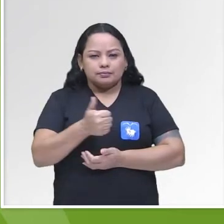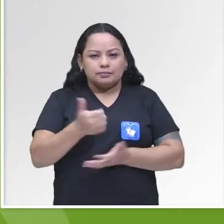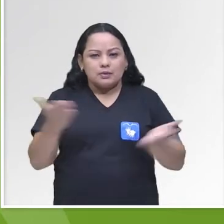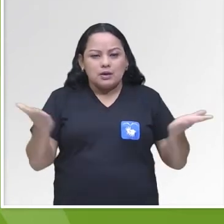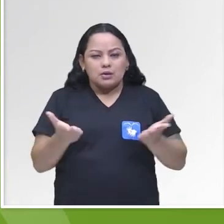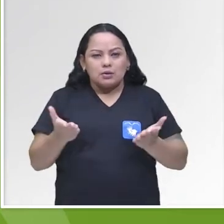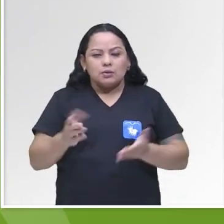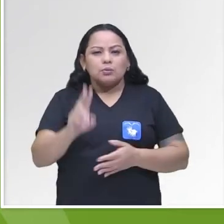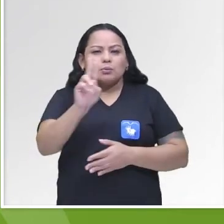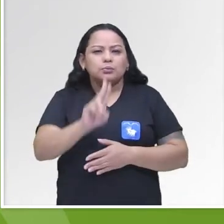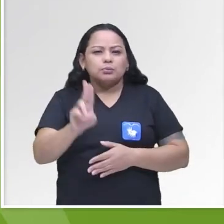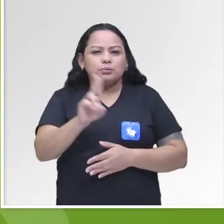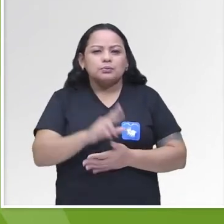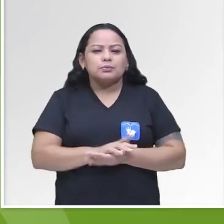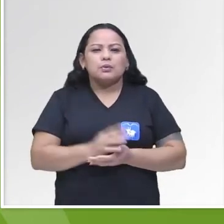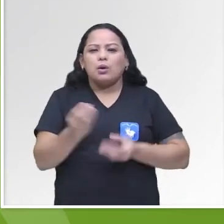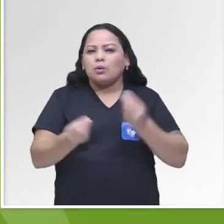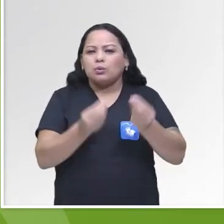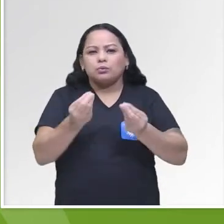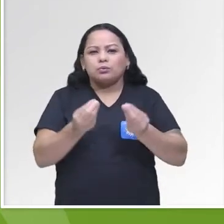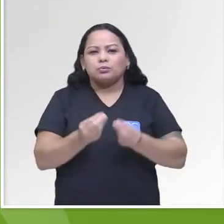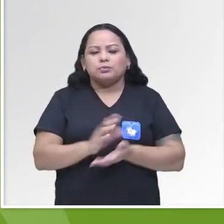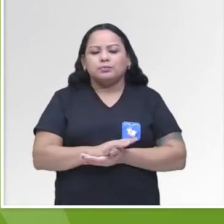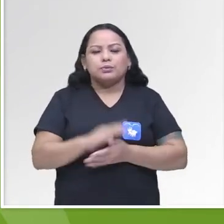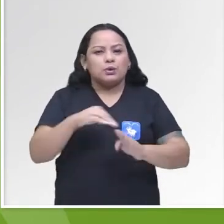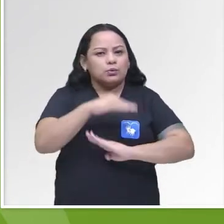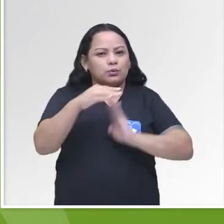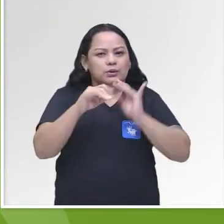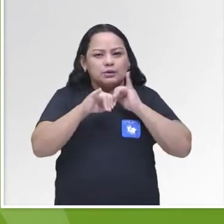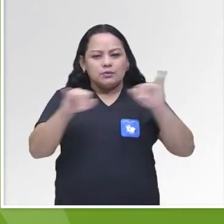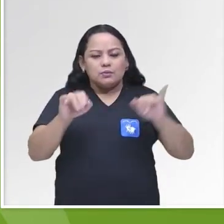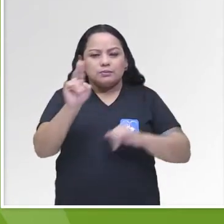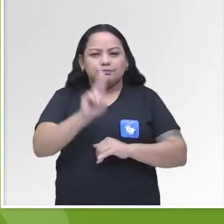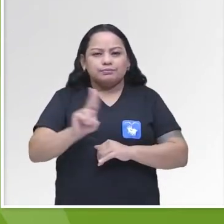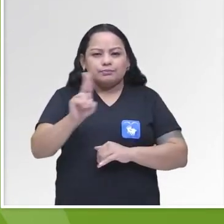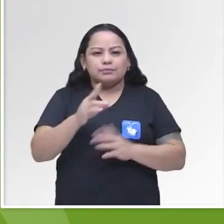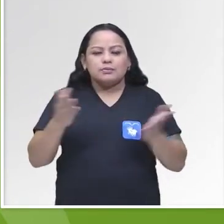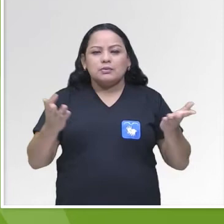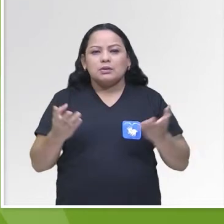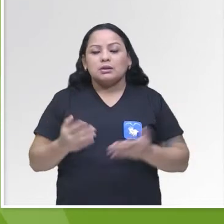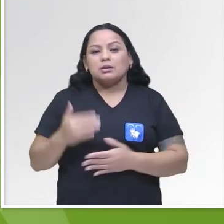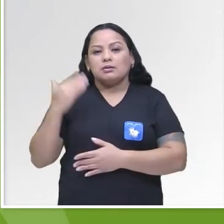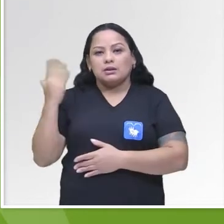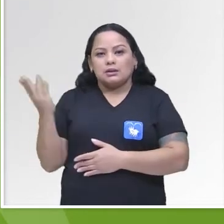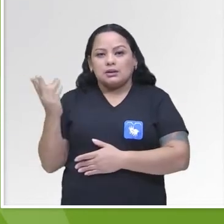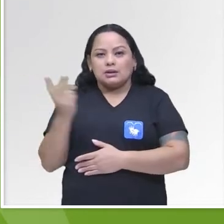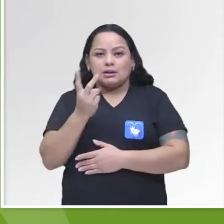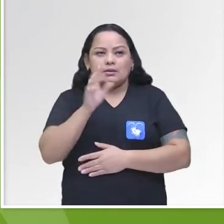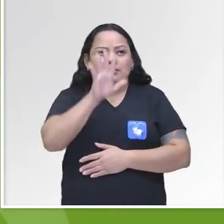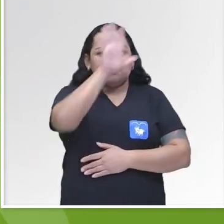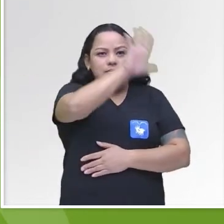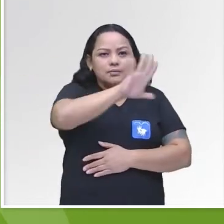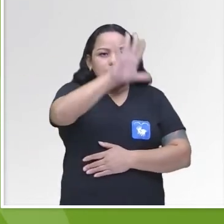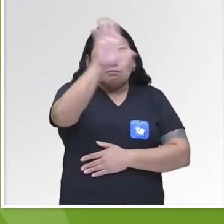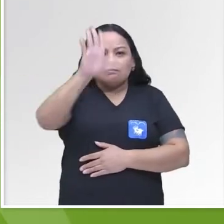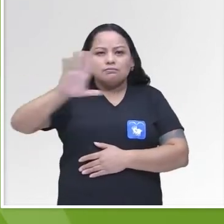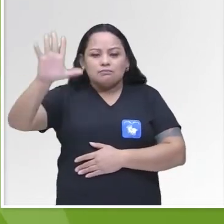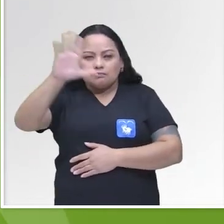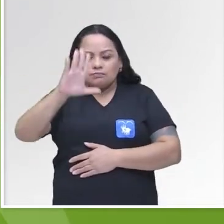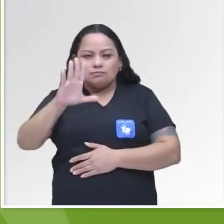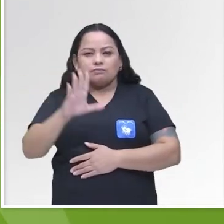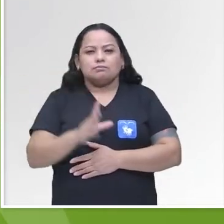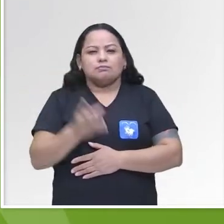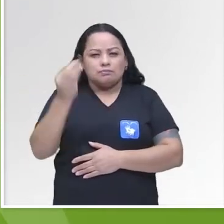uma aplicação sobre essas informações. Então, eu tenho 2 compostos orgânicos. Vamos